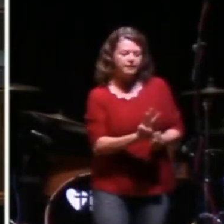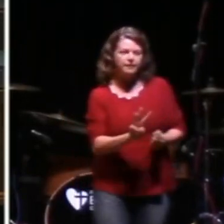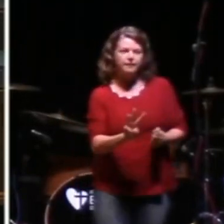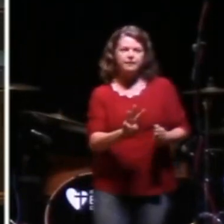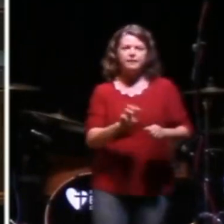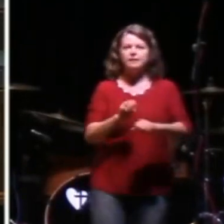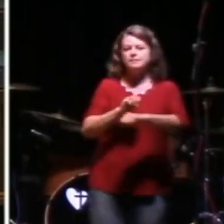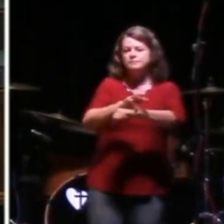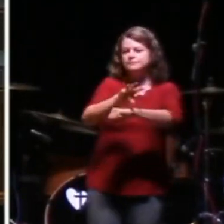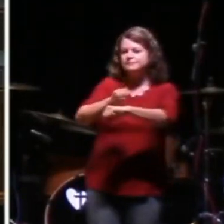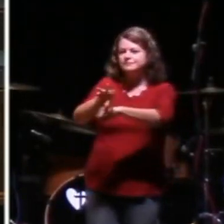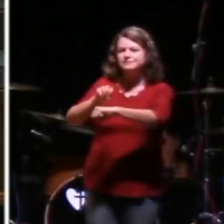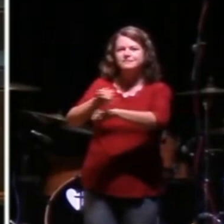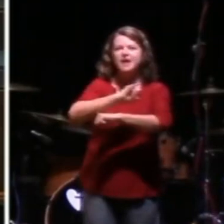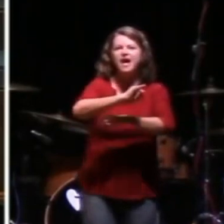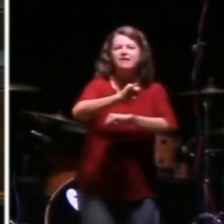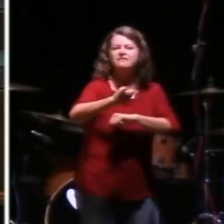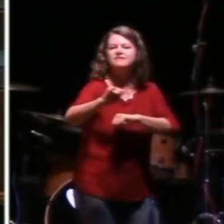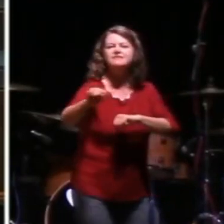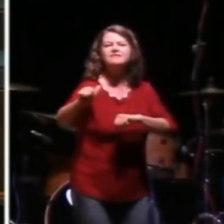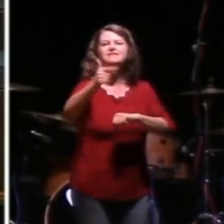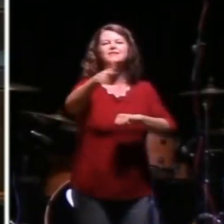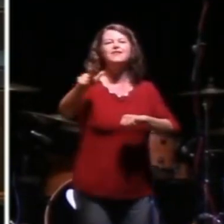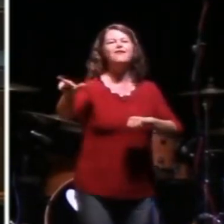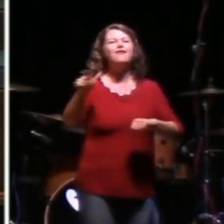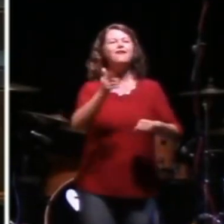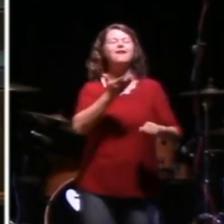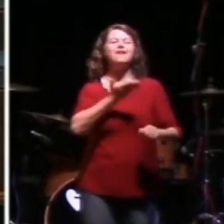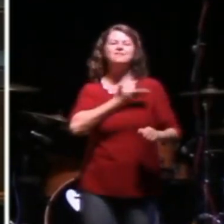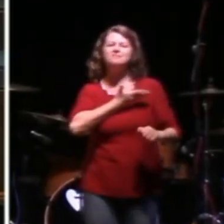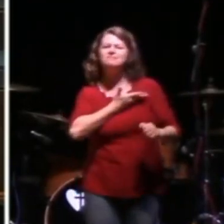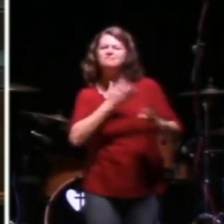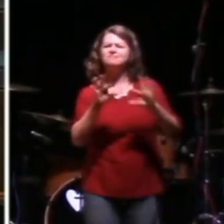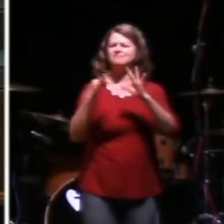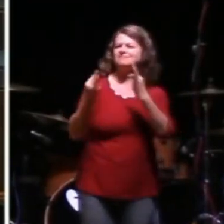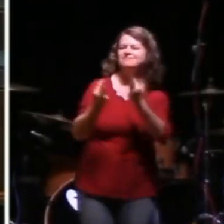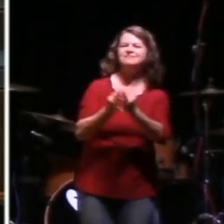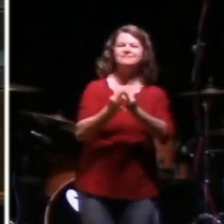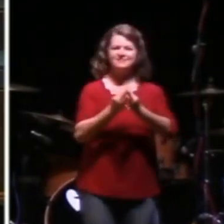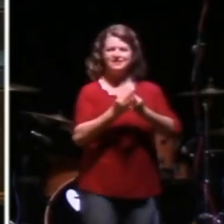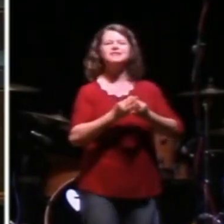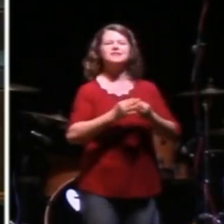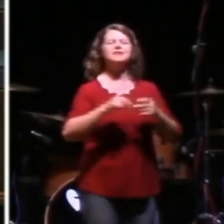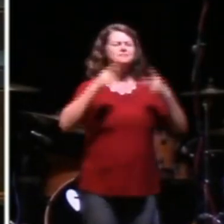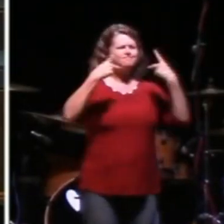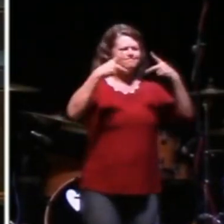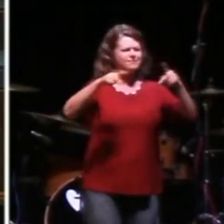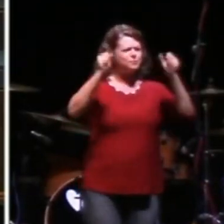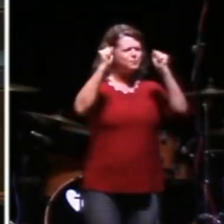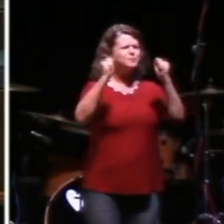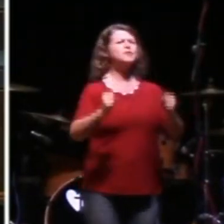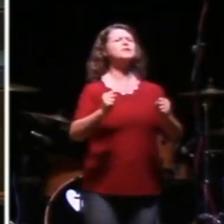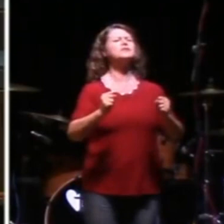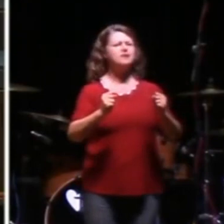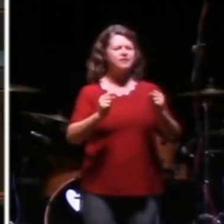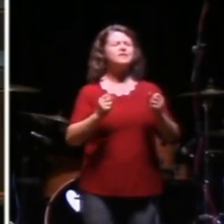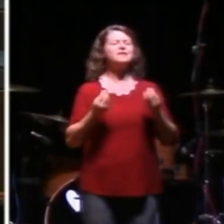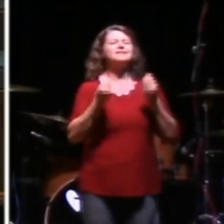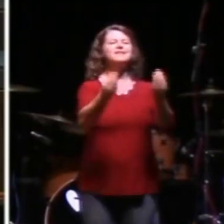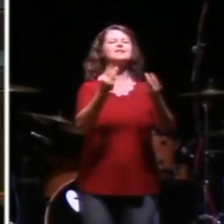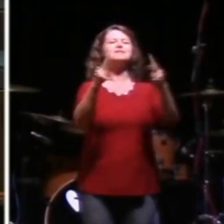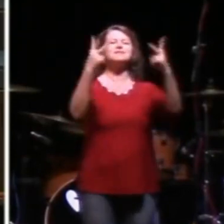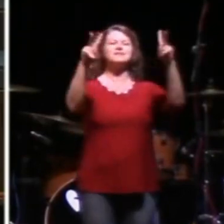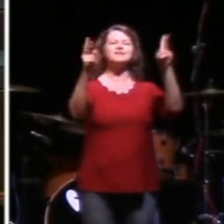vida que vai destruir algumas prisões do seu coração especialmente vai te levar o lugar de vitória